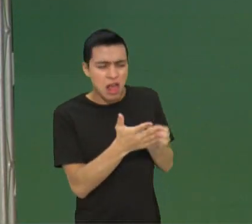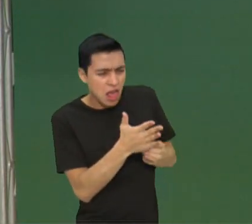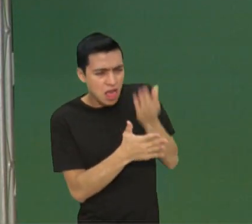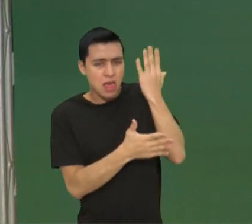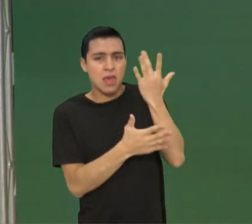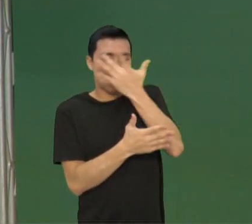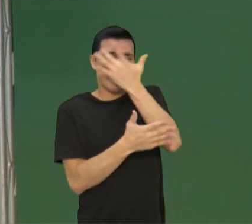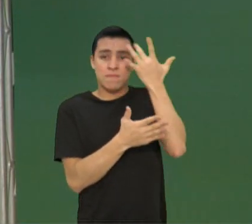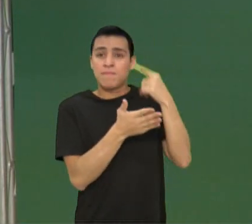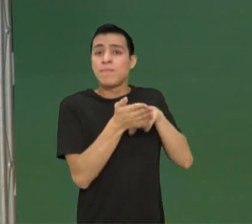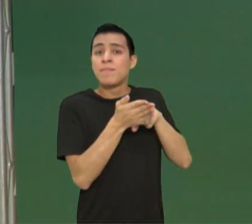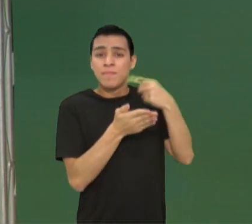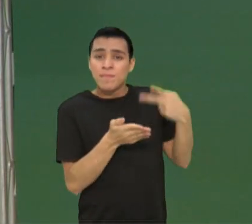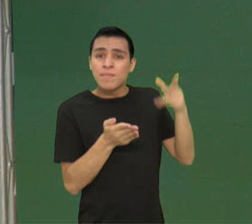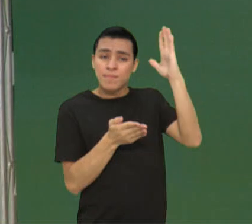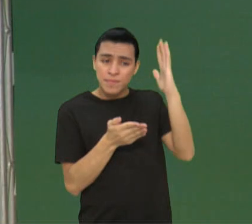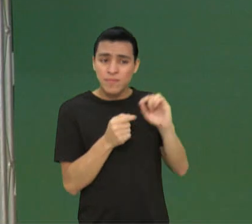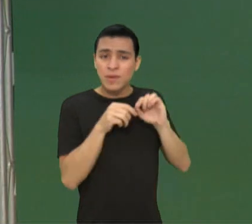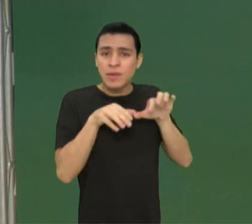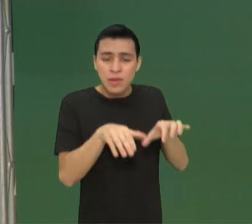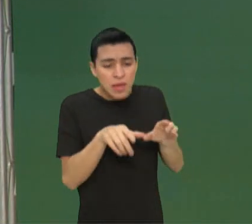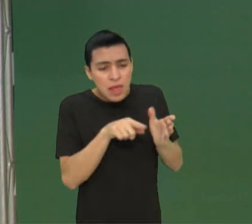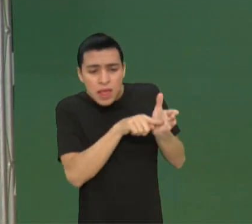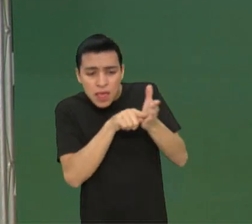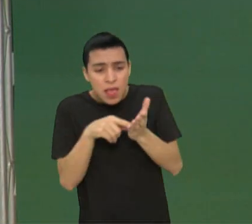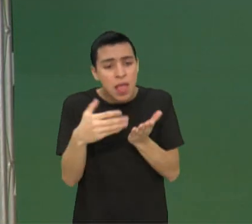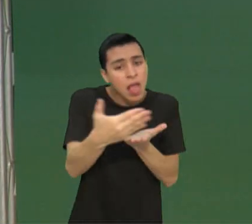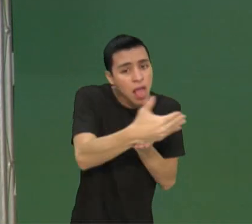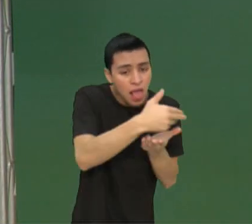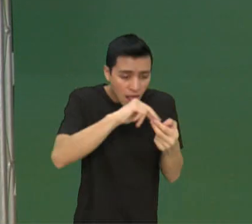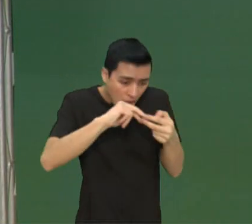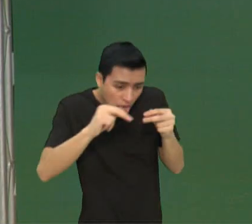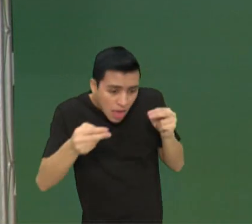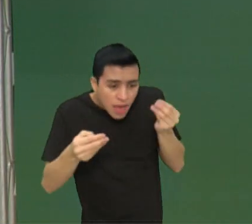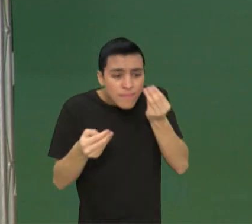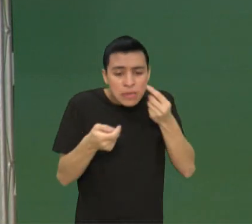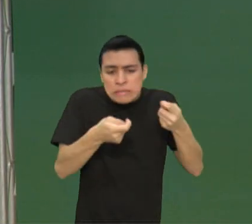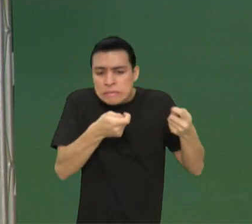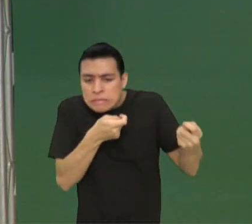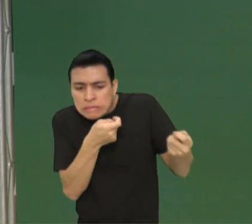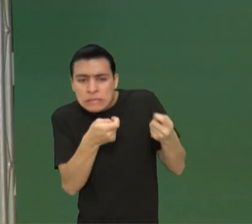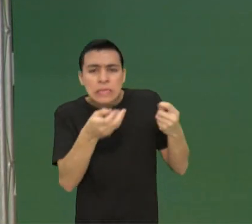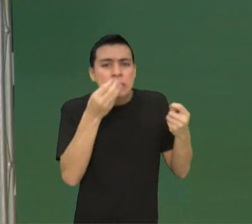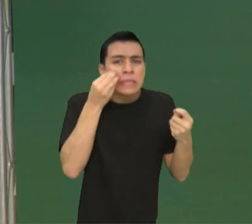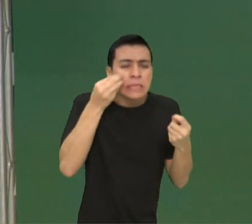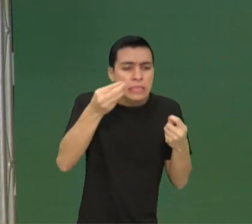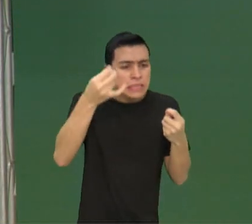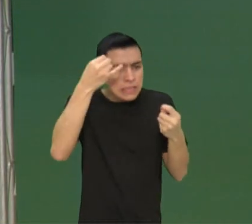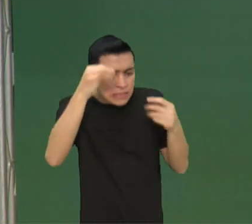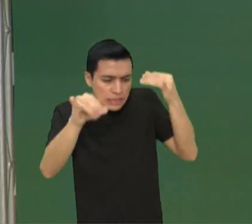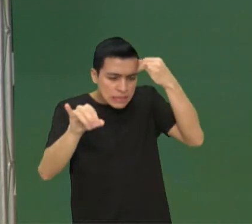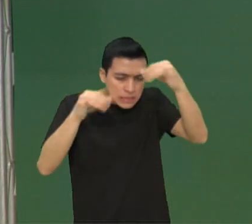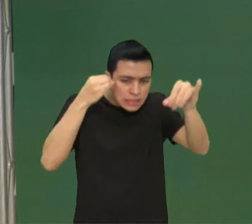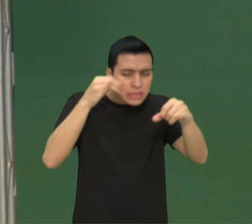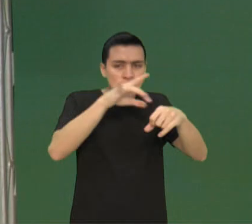por pesquisadores brasileiros, né? Temos uma alta qualidade de pesquisa nessa área. Aqui no Paraná, as universidades